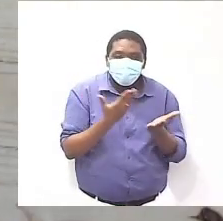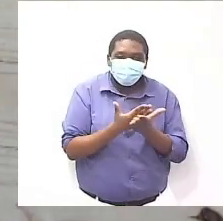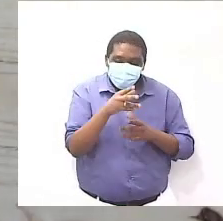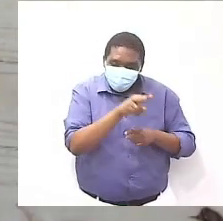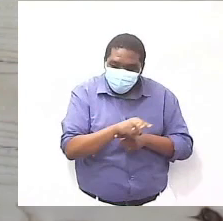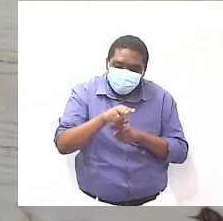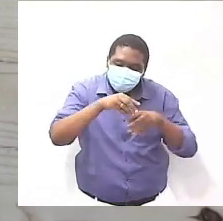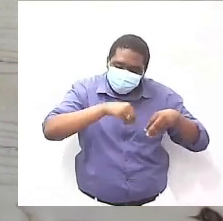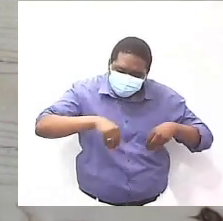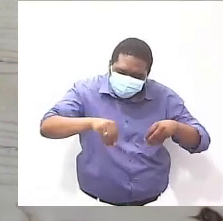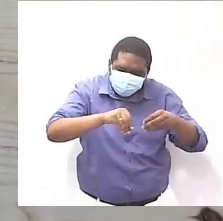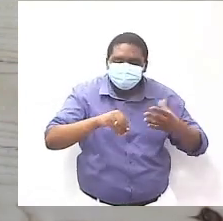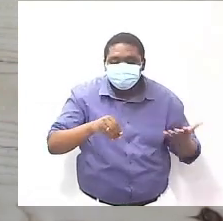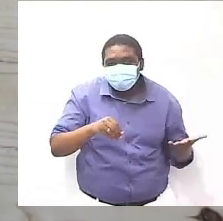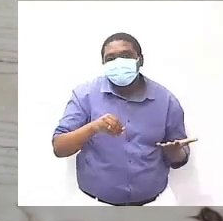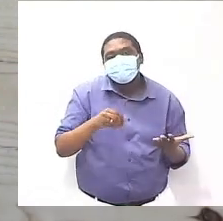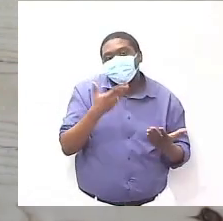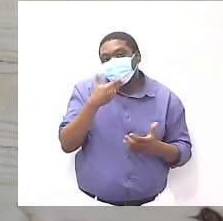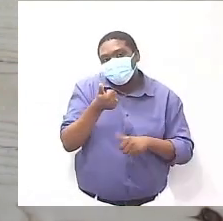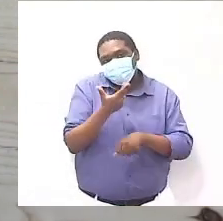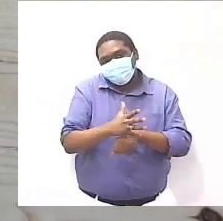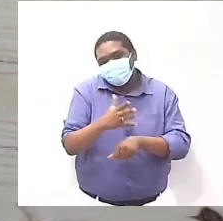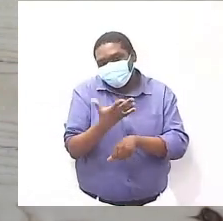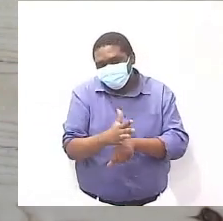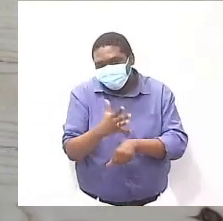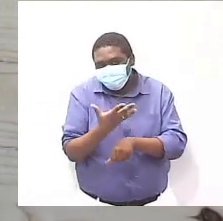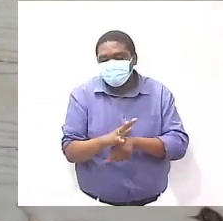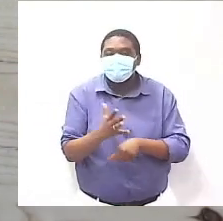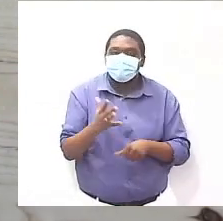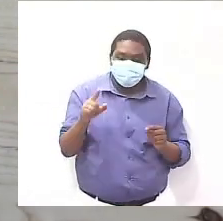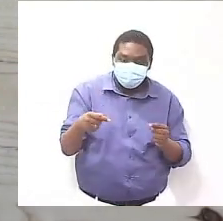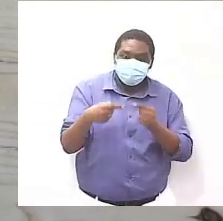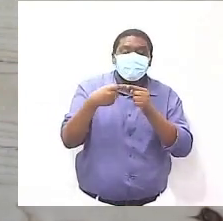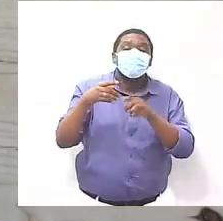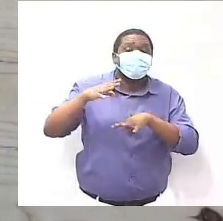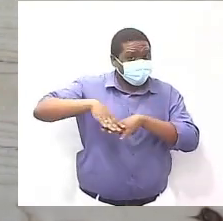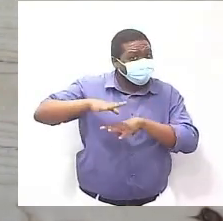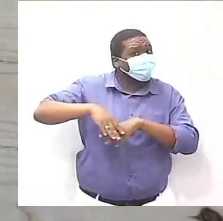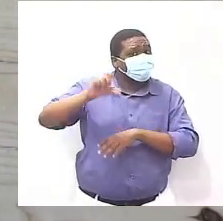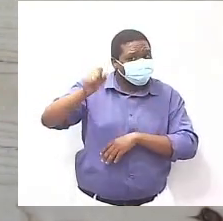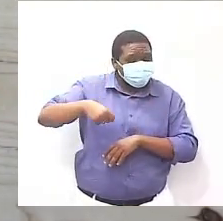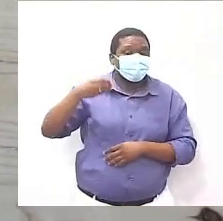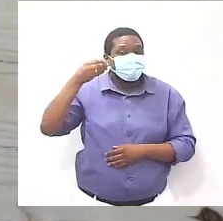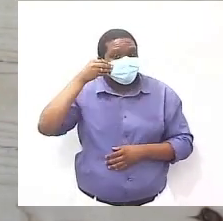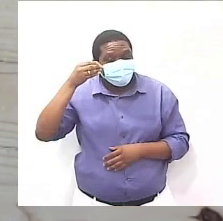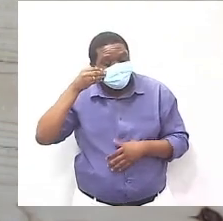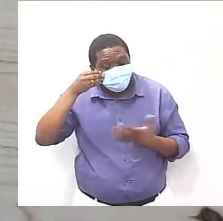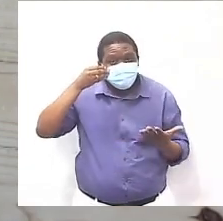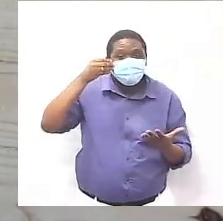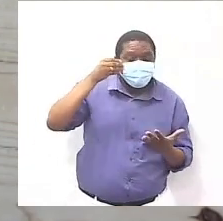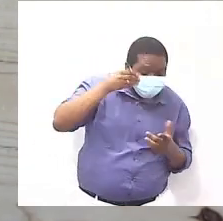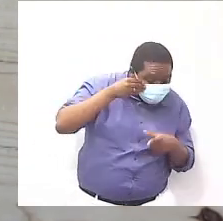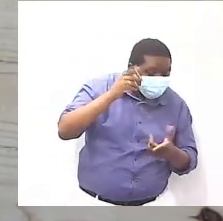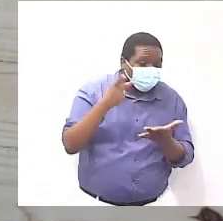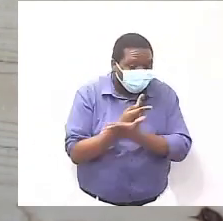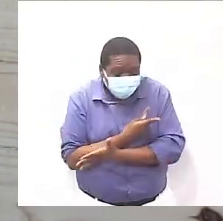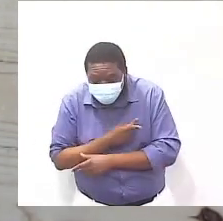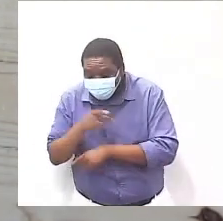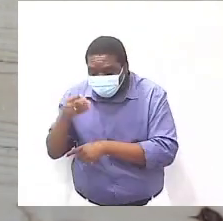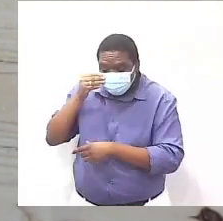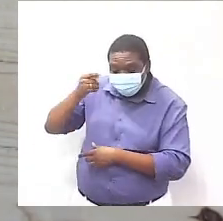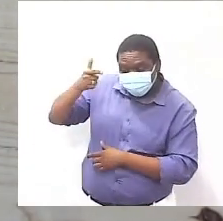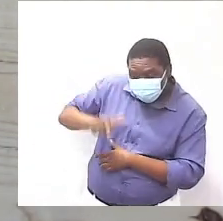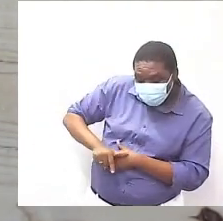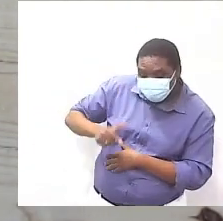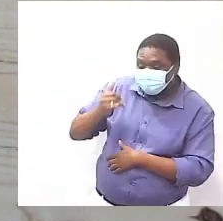entender isso de uma forma mais prática, de uma forma matemática mesmo, testando, quebrando a cara e testando de novo.